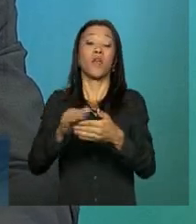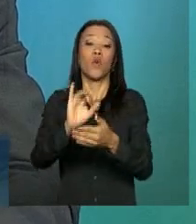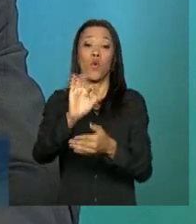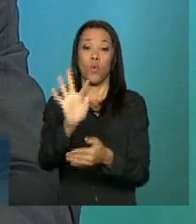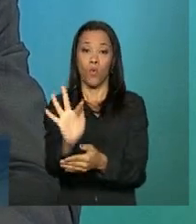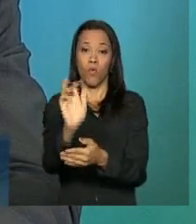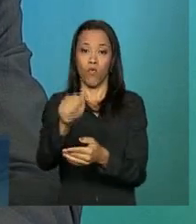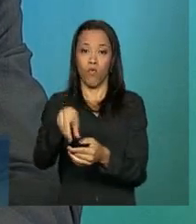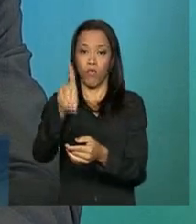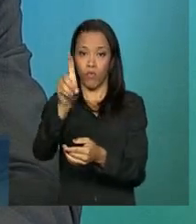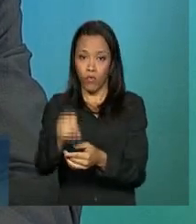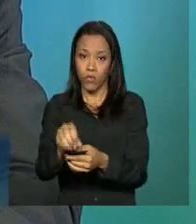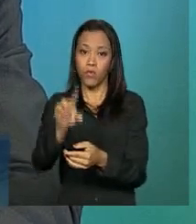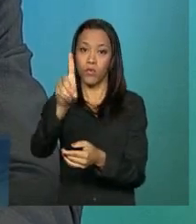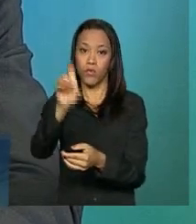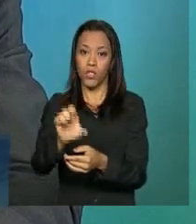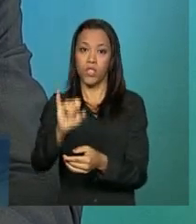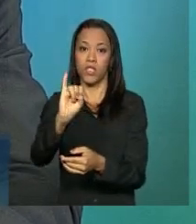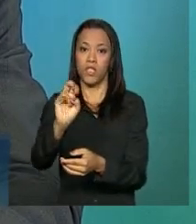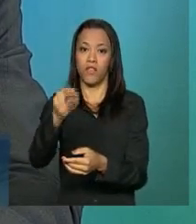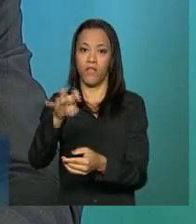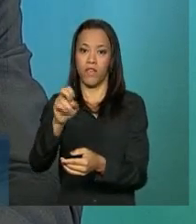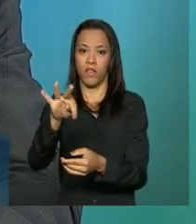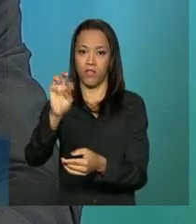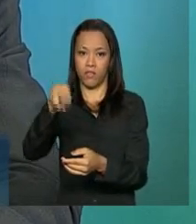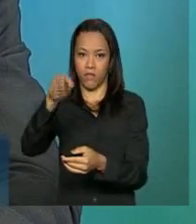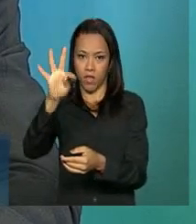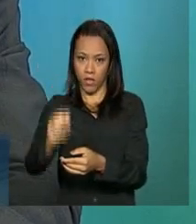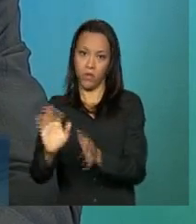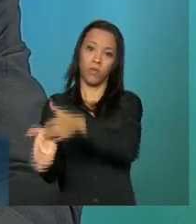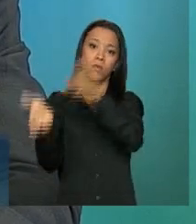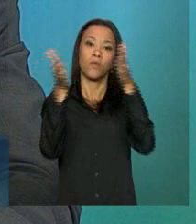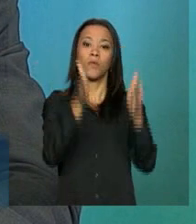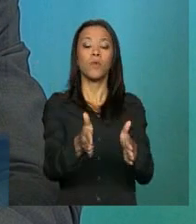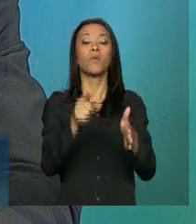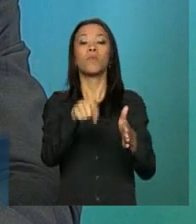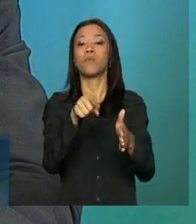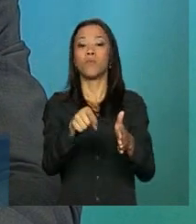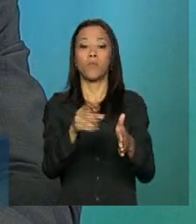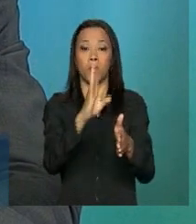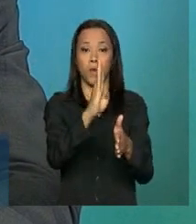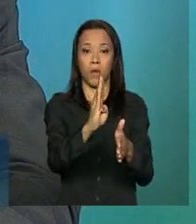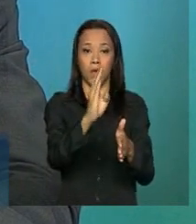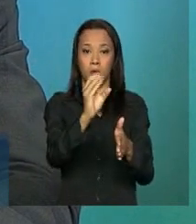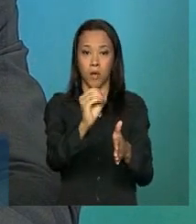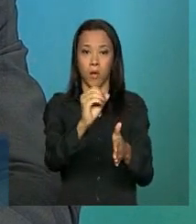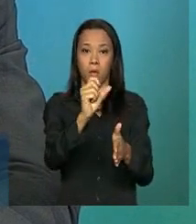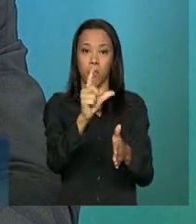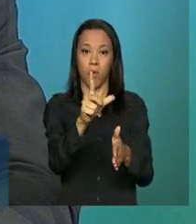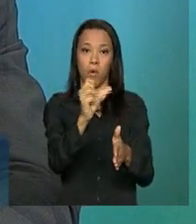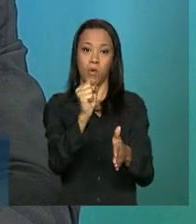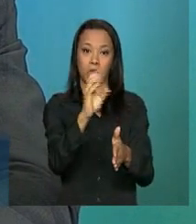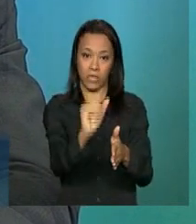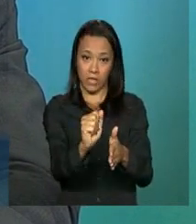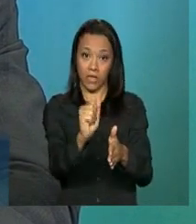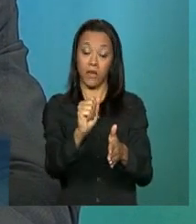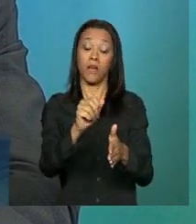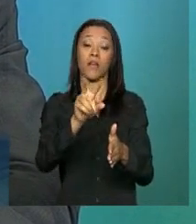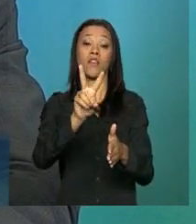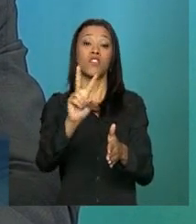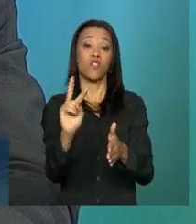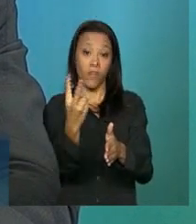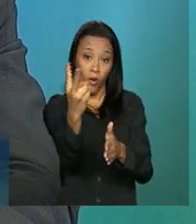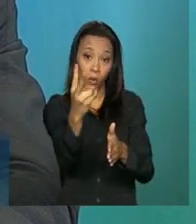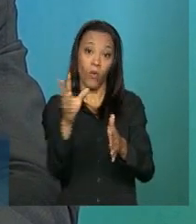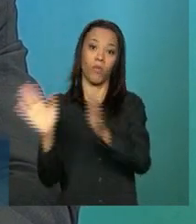investimento que investem em ações, são todos mecanismos muito importantes para as pessoas terem sua poupança de longo prazo.